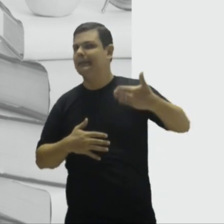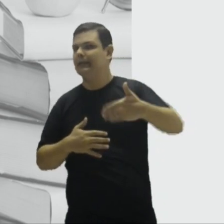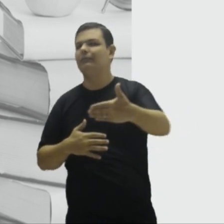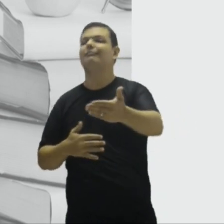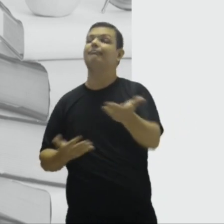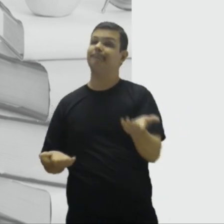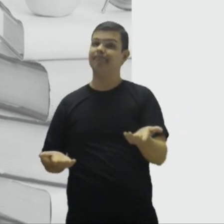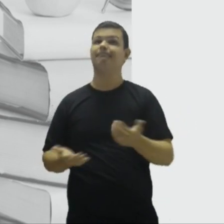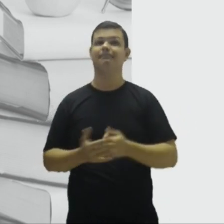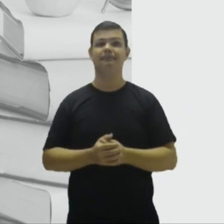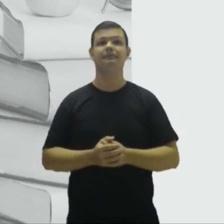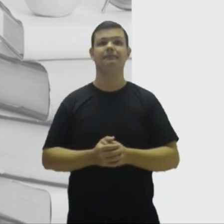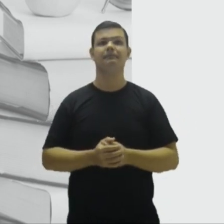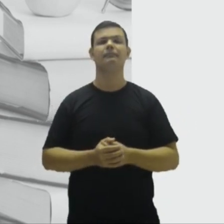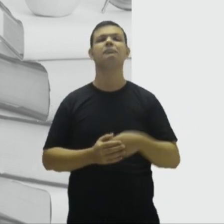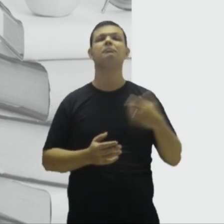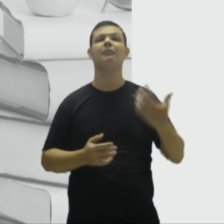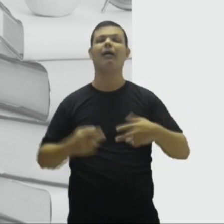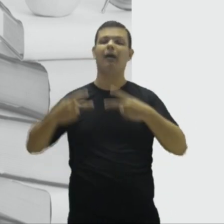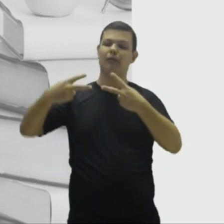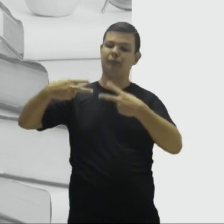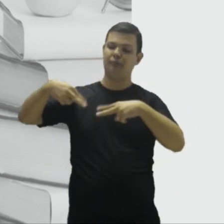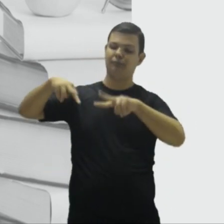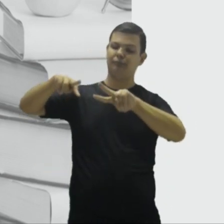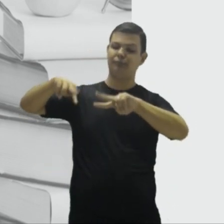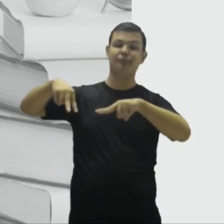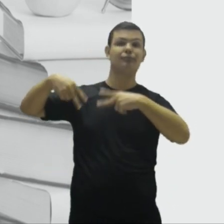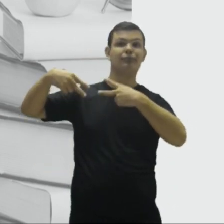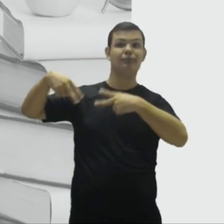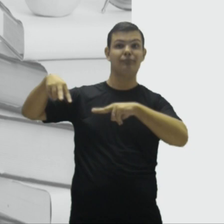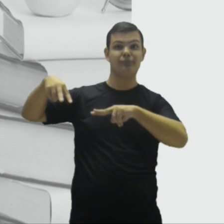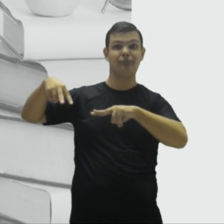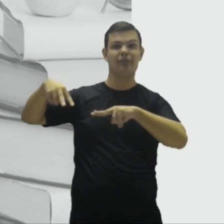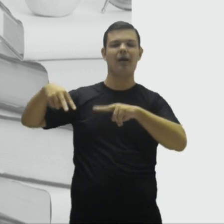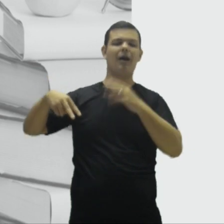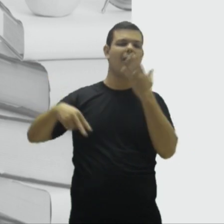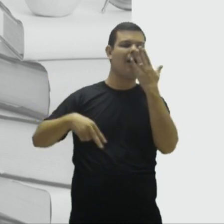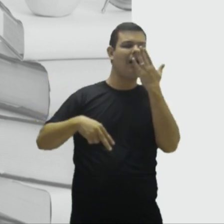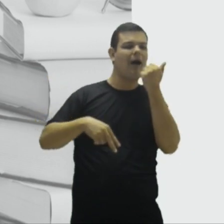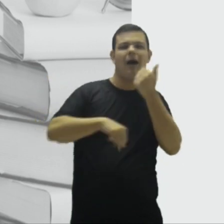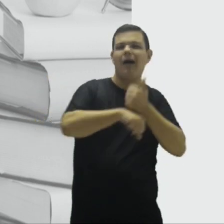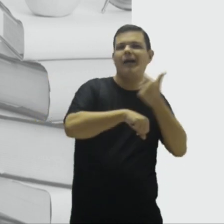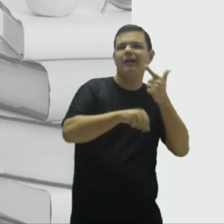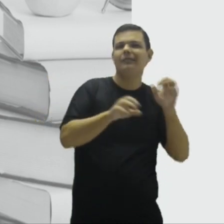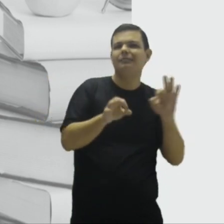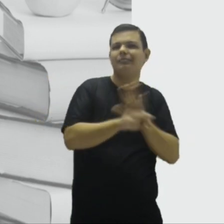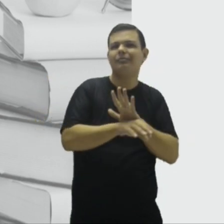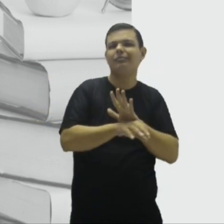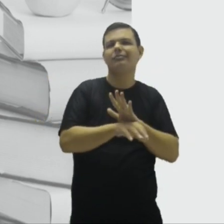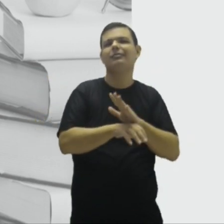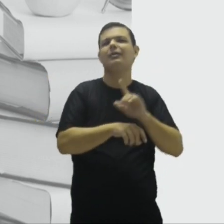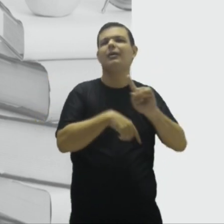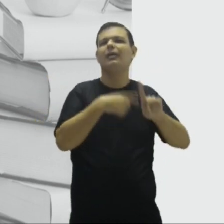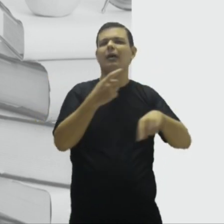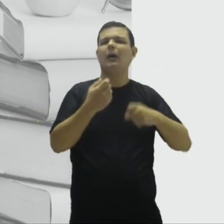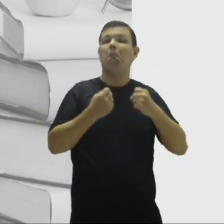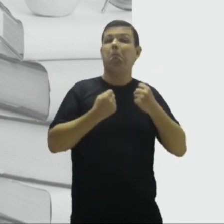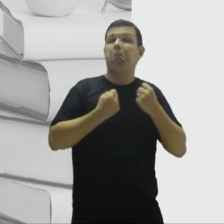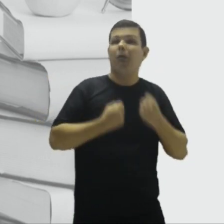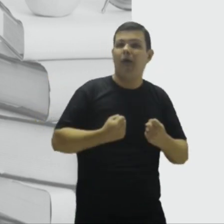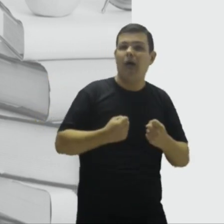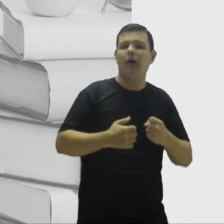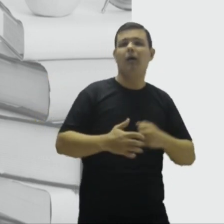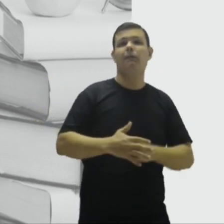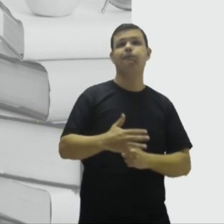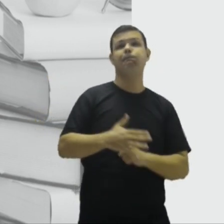dia. Dormir em rede, depois do almoço, faz aquela refeição pesada,